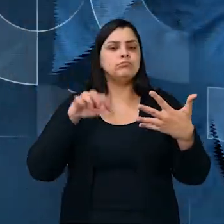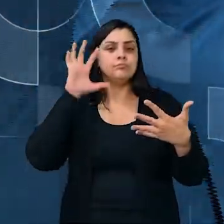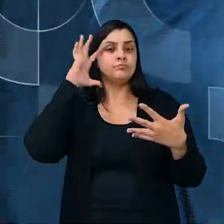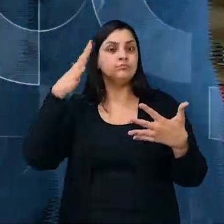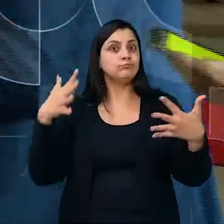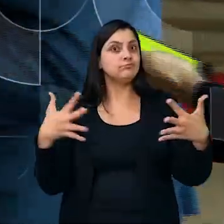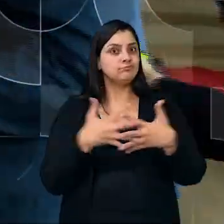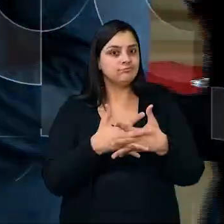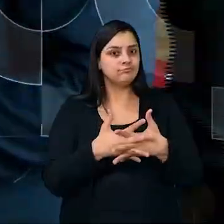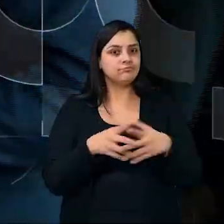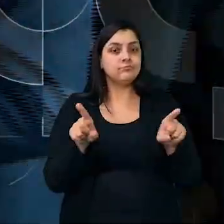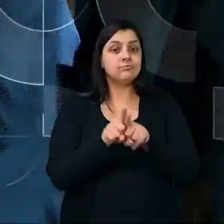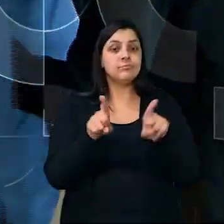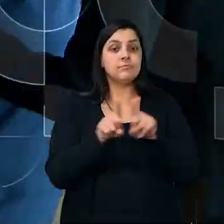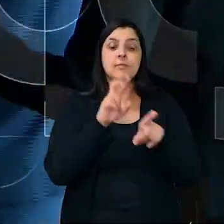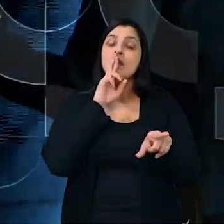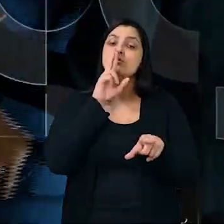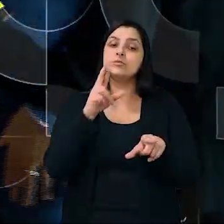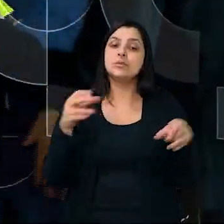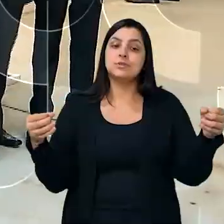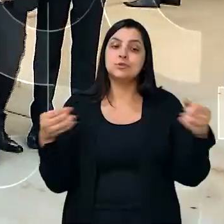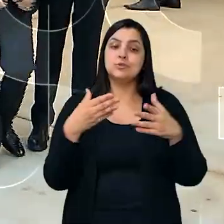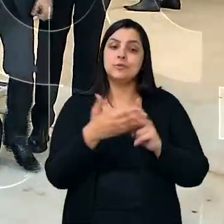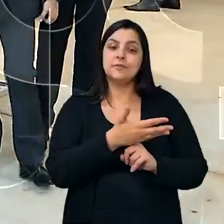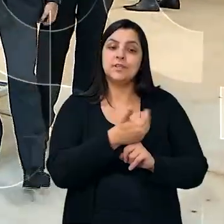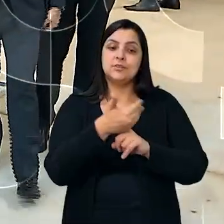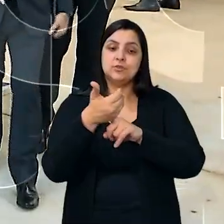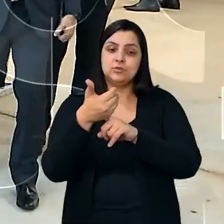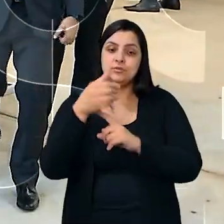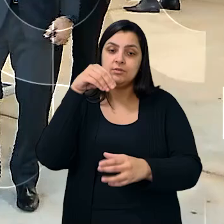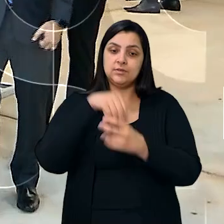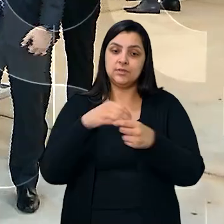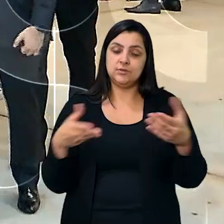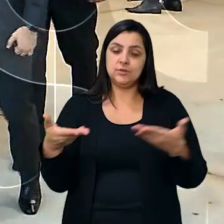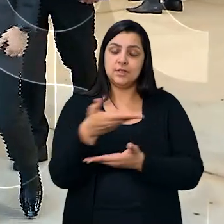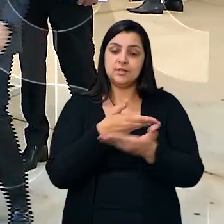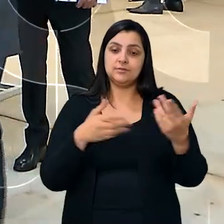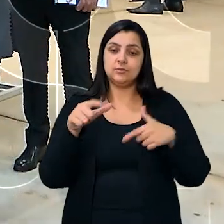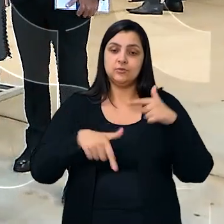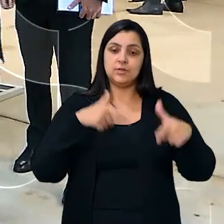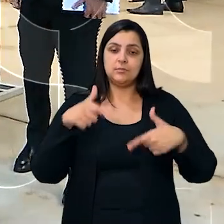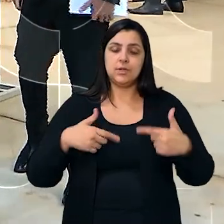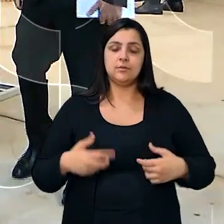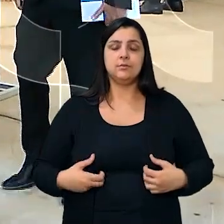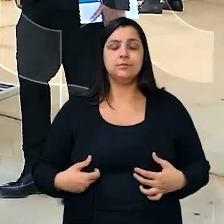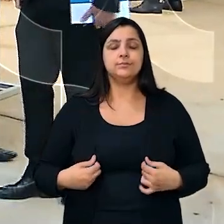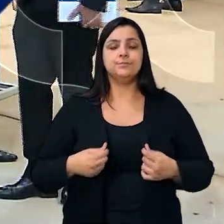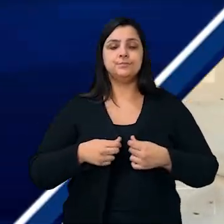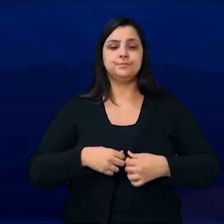de solução de conflitos e os impactos das novas tecnologias nas relações de trabalho.